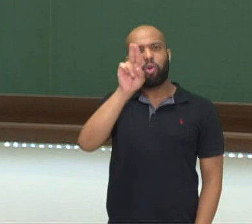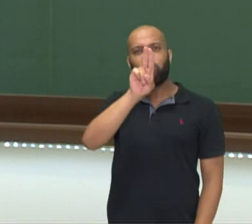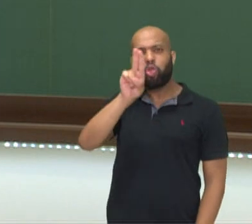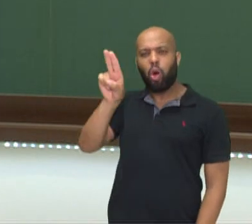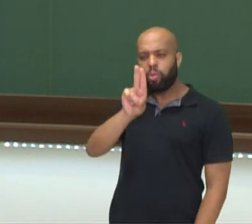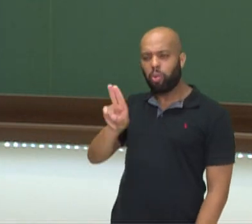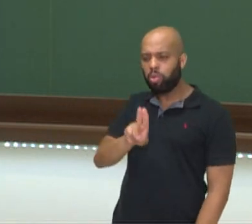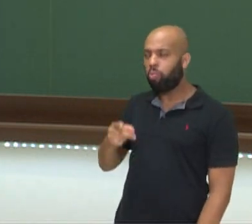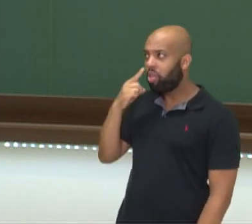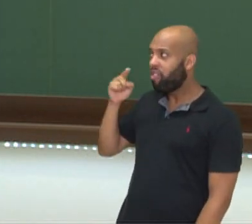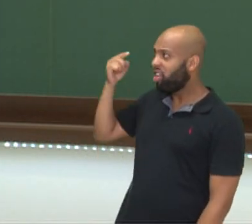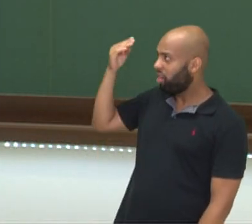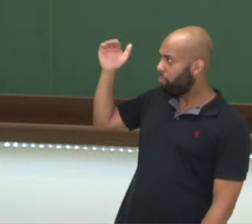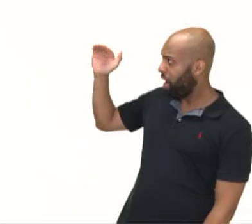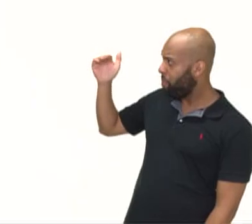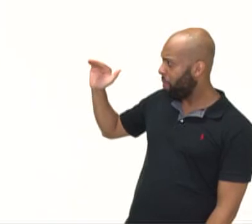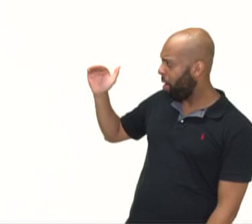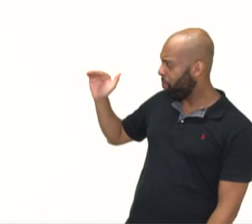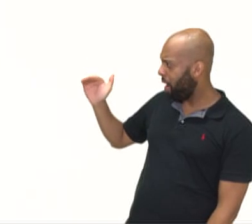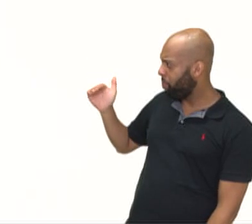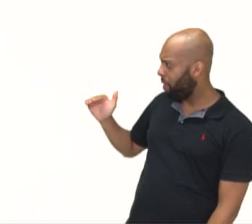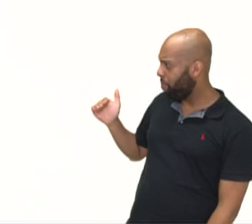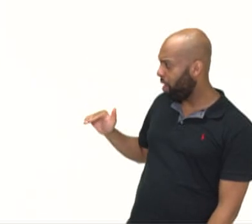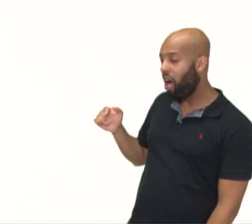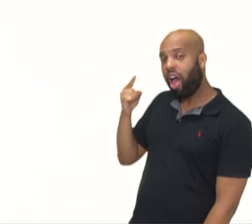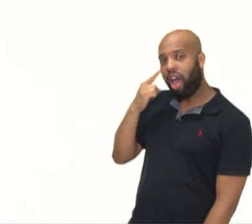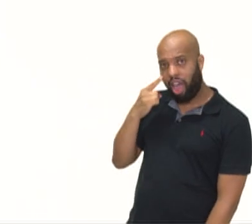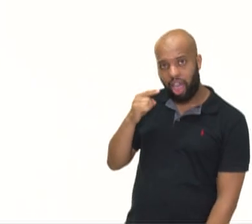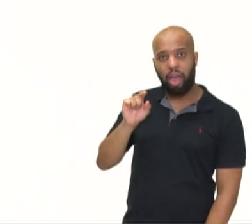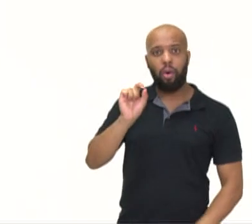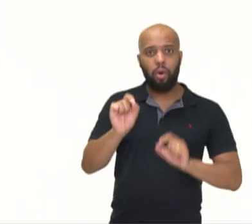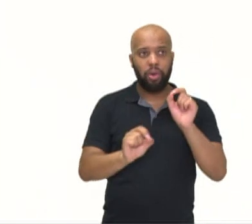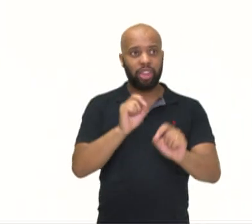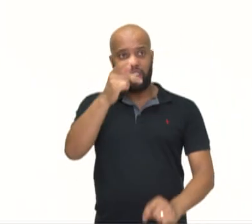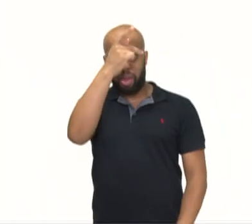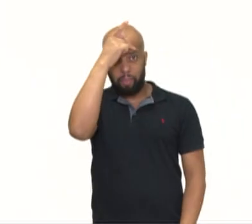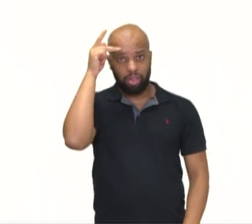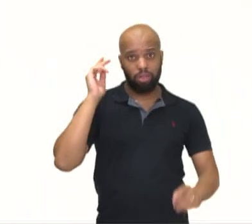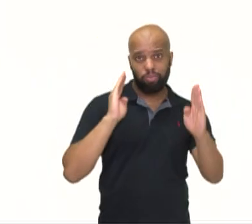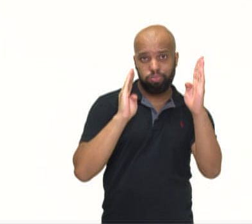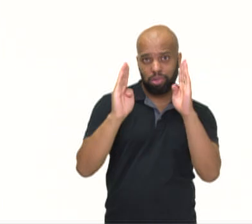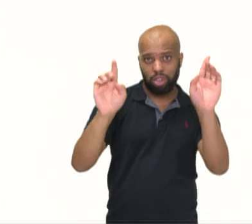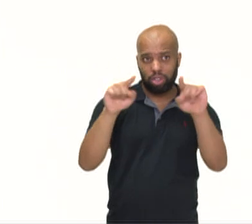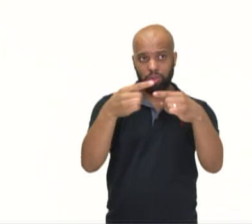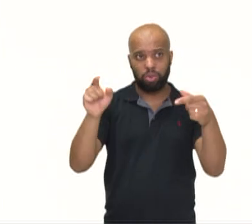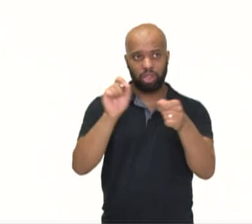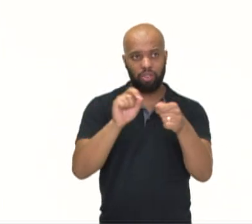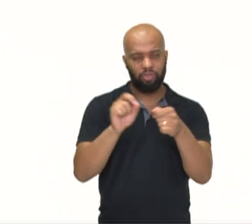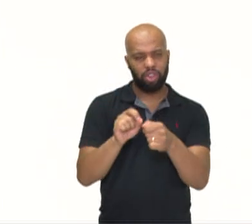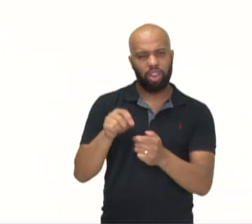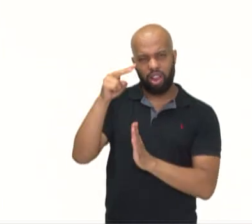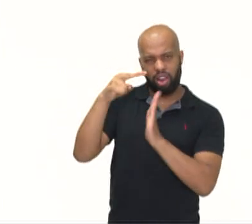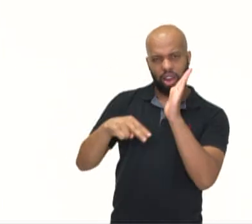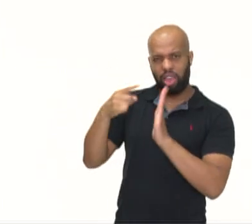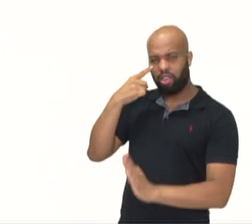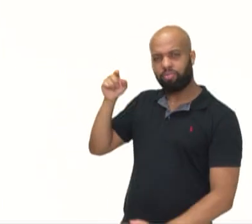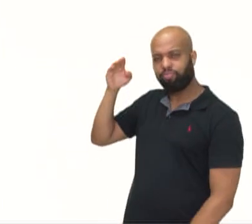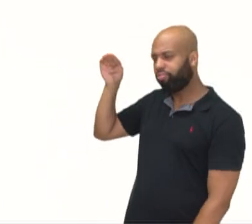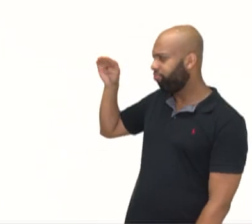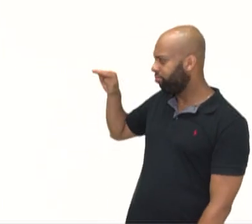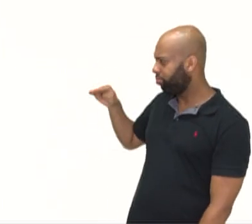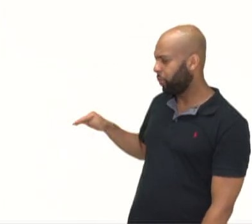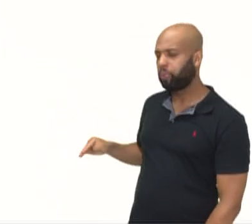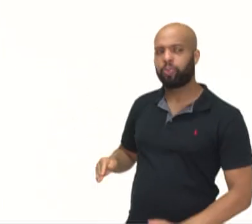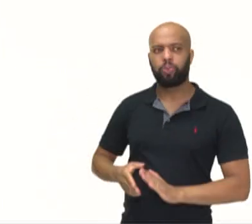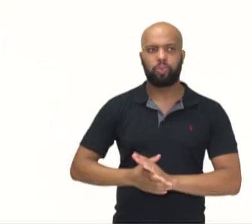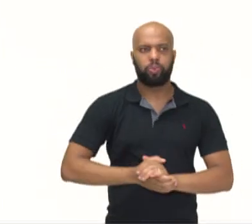de compositores românticos Ludwig van Beethoven, ou Ludwig van Beethoven, Franz Schubert, Frédéric Chopin, Robert